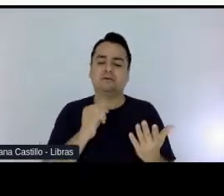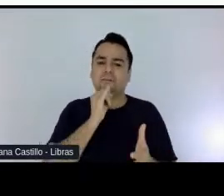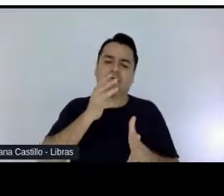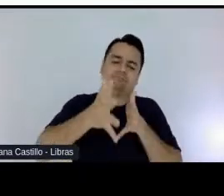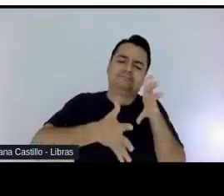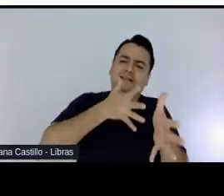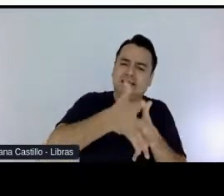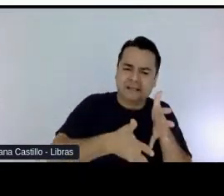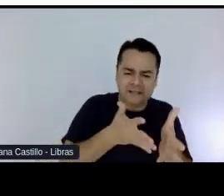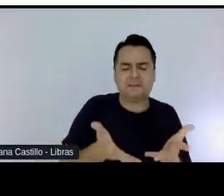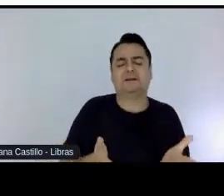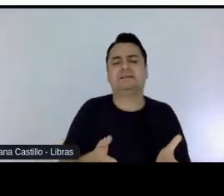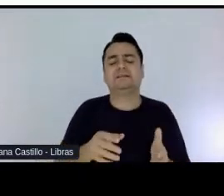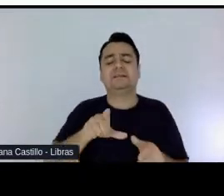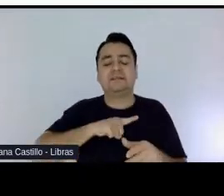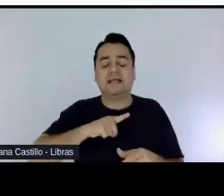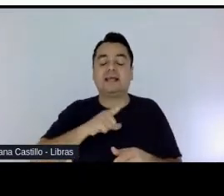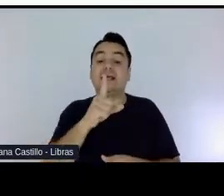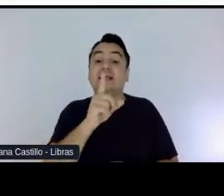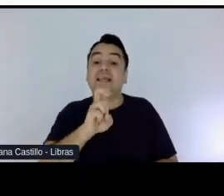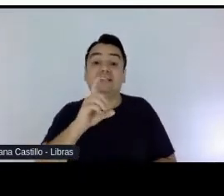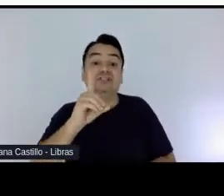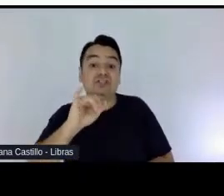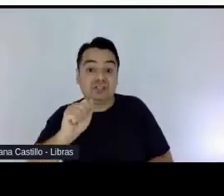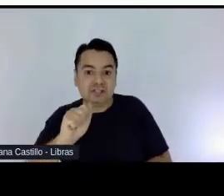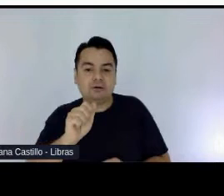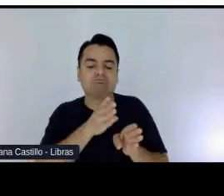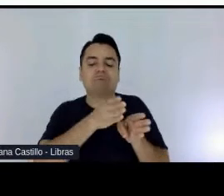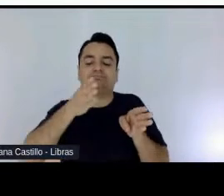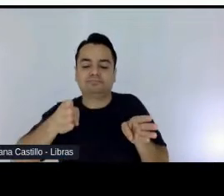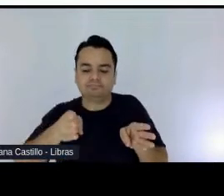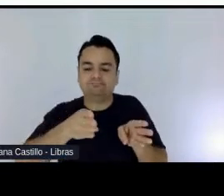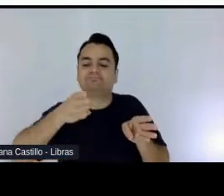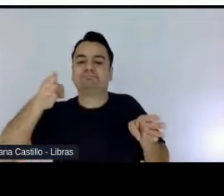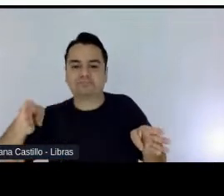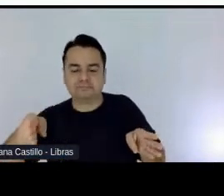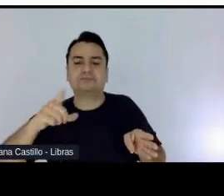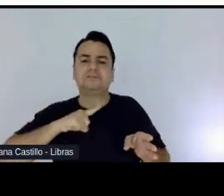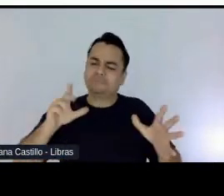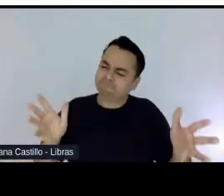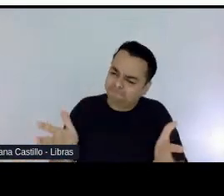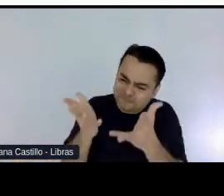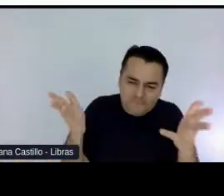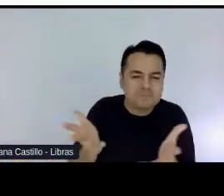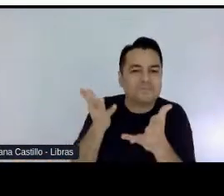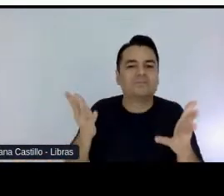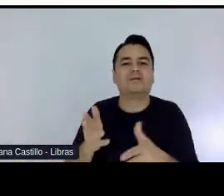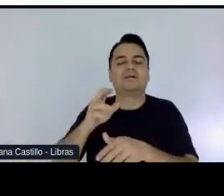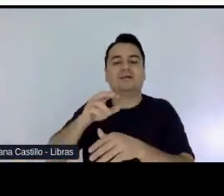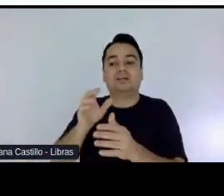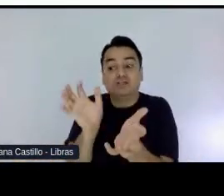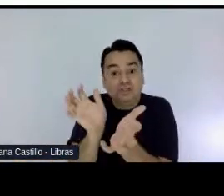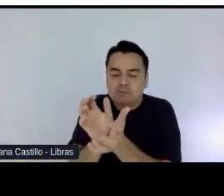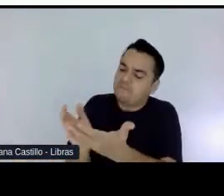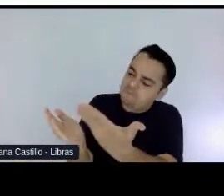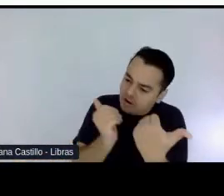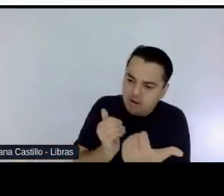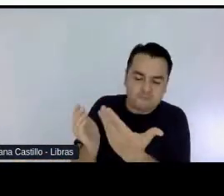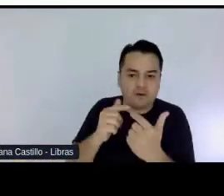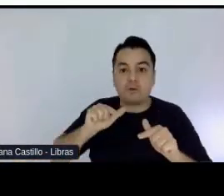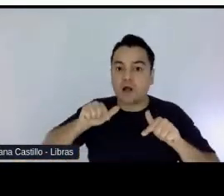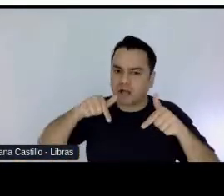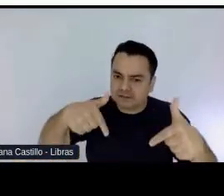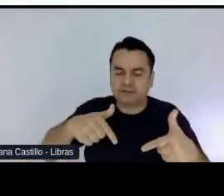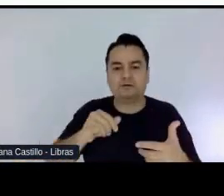esses papos quinzenais, né? A gente estimula as pessoas do nosso time a participar das ações, café